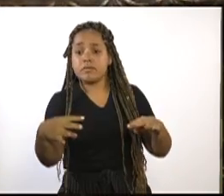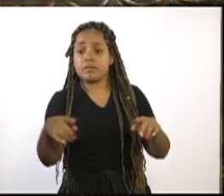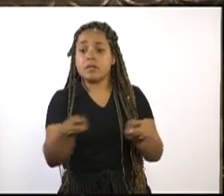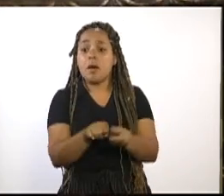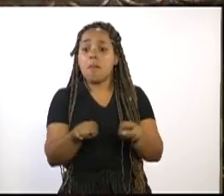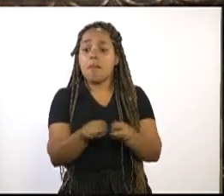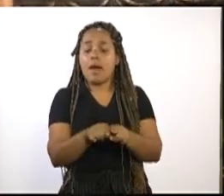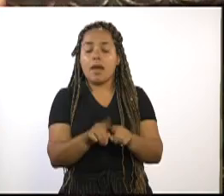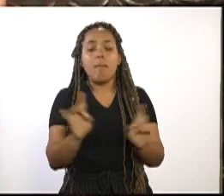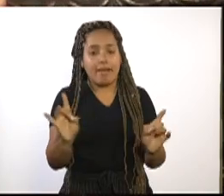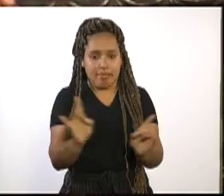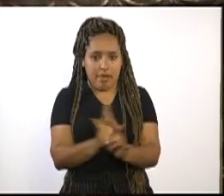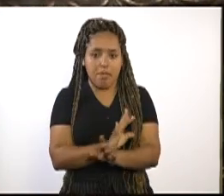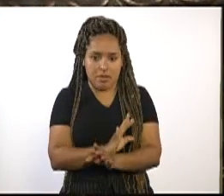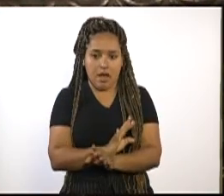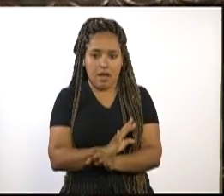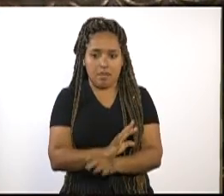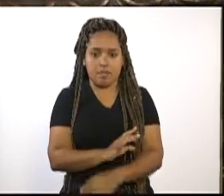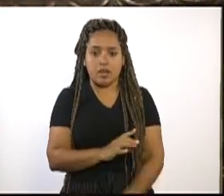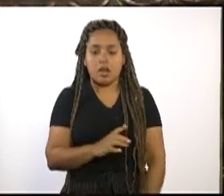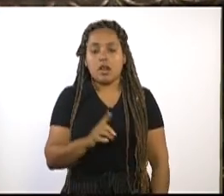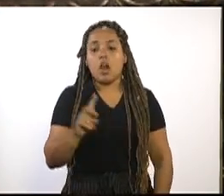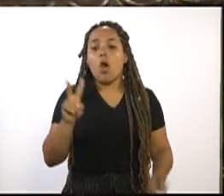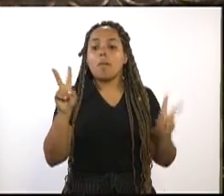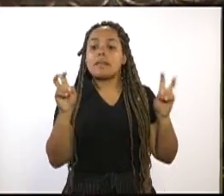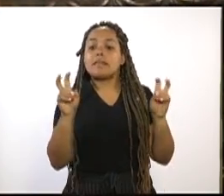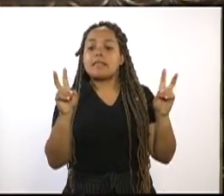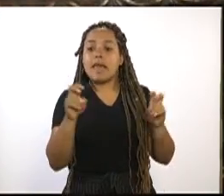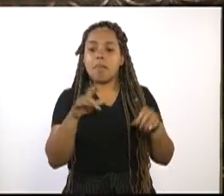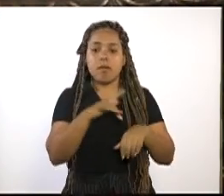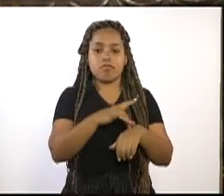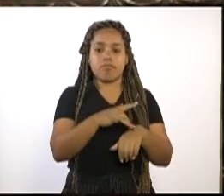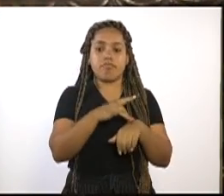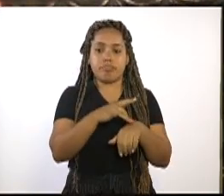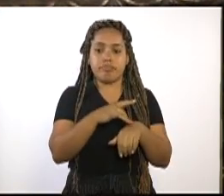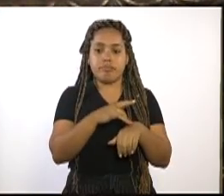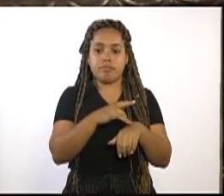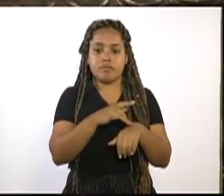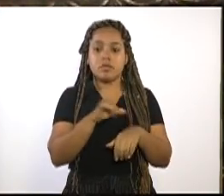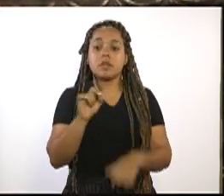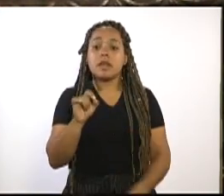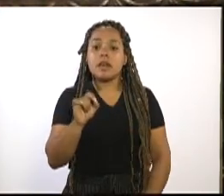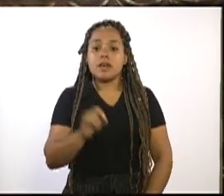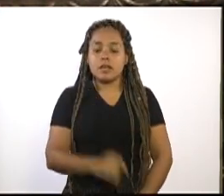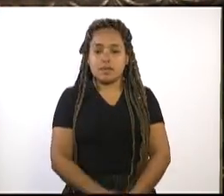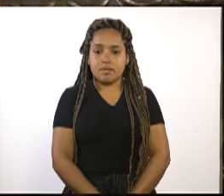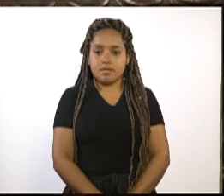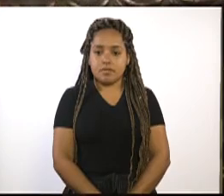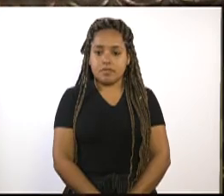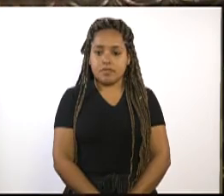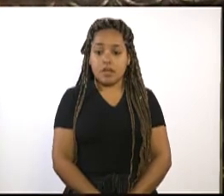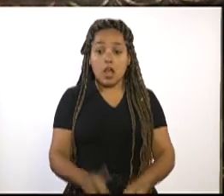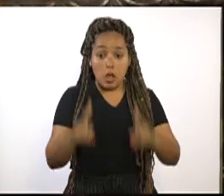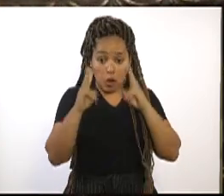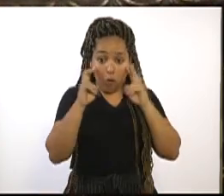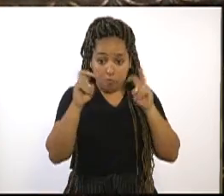presidente, sobre essa hipocrisia. Eu olhei aqui o